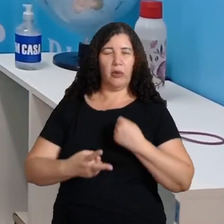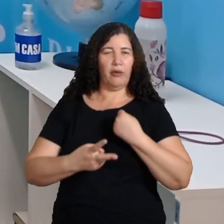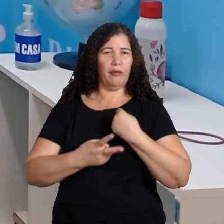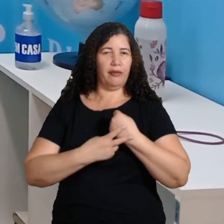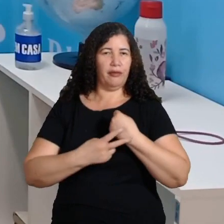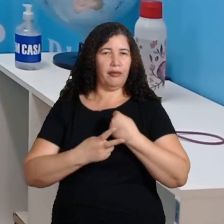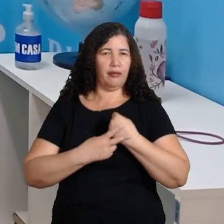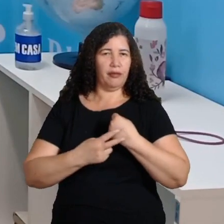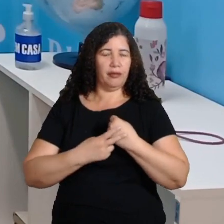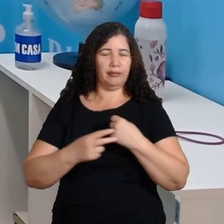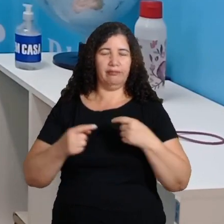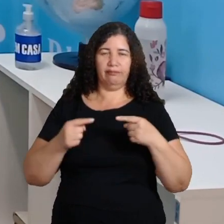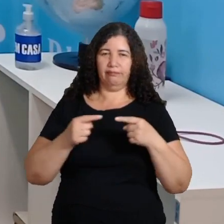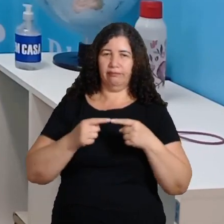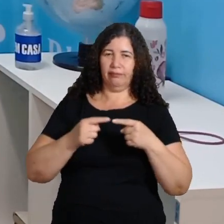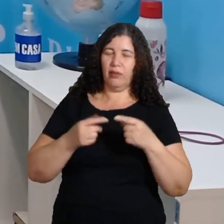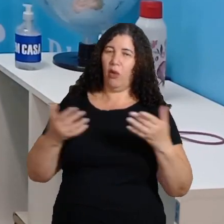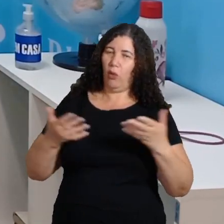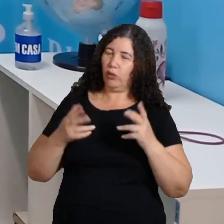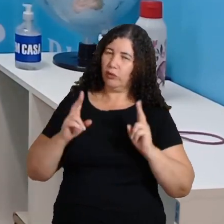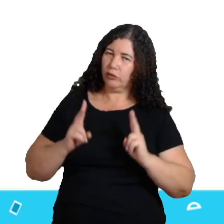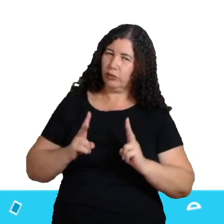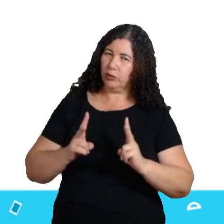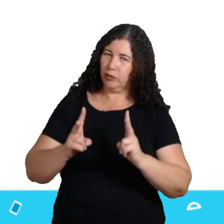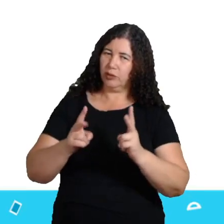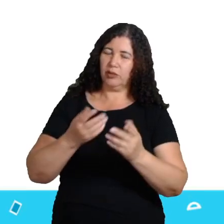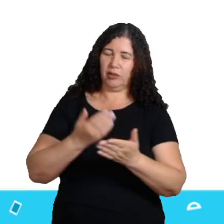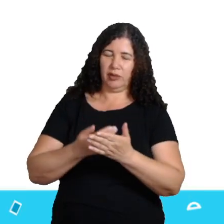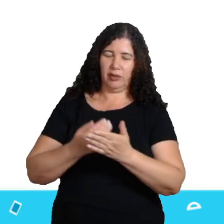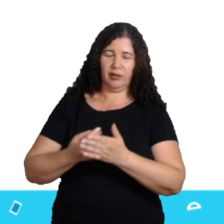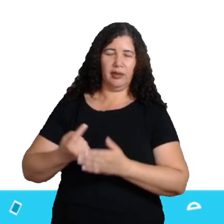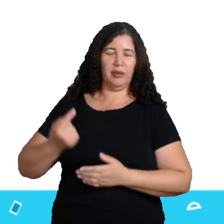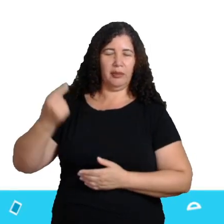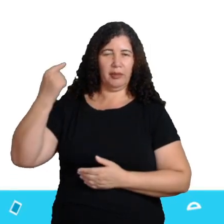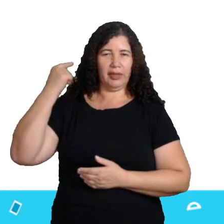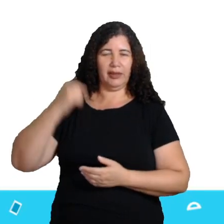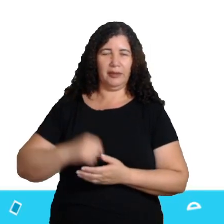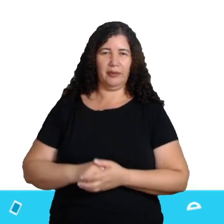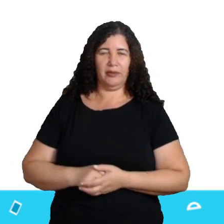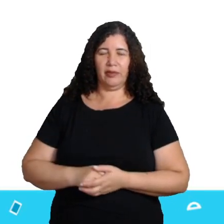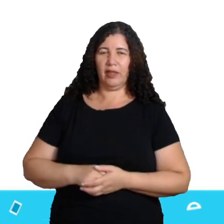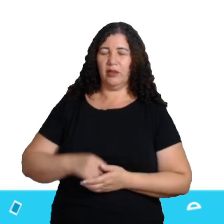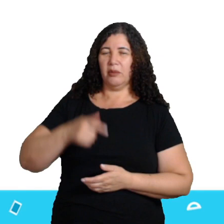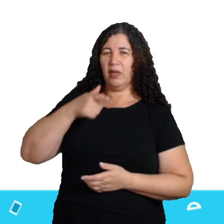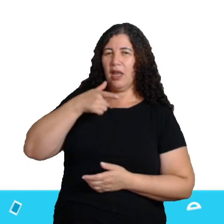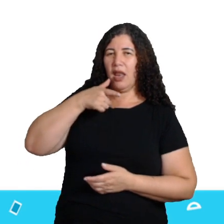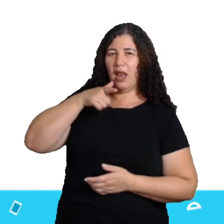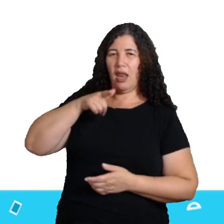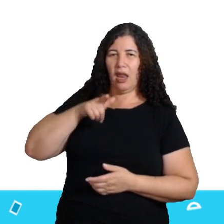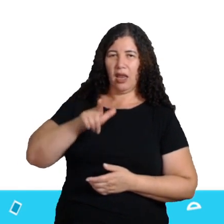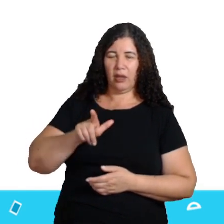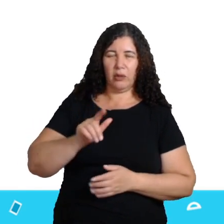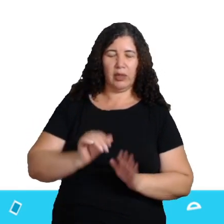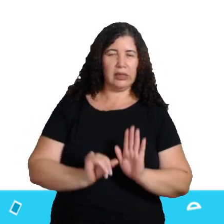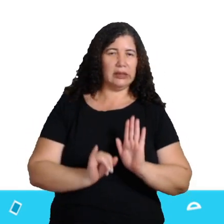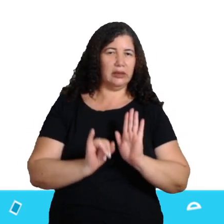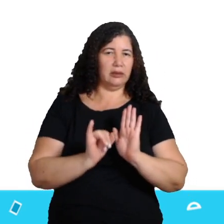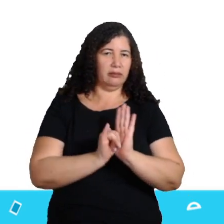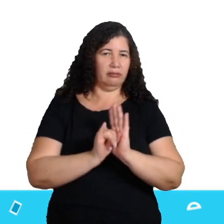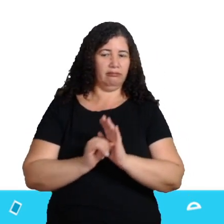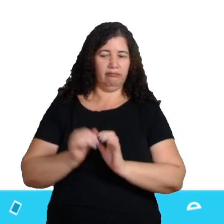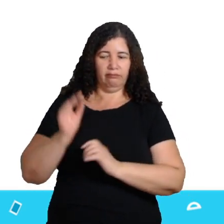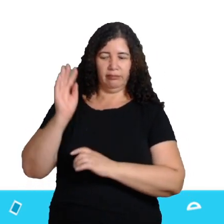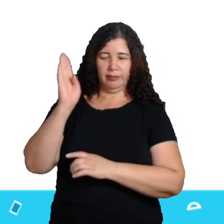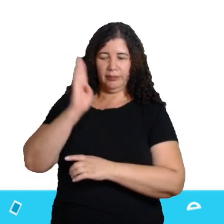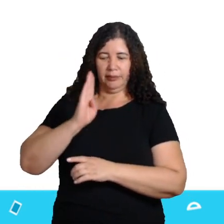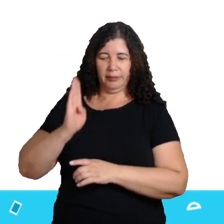uma sequência de nossa última aula. Continuamos falando sobre língua e identidades brasileiras.